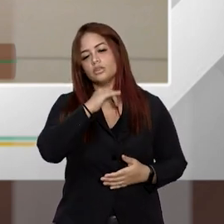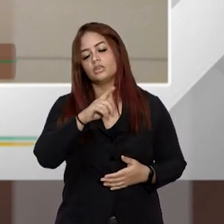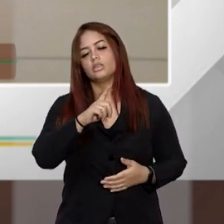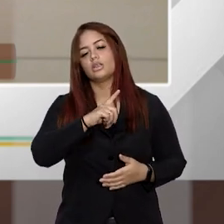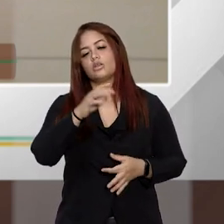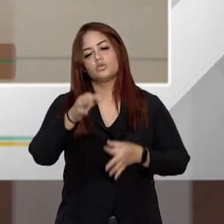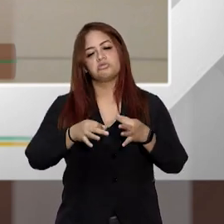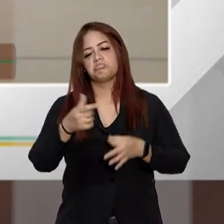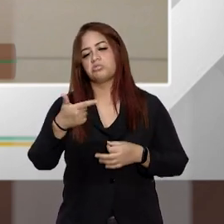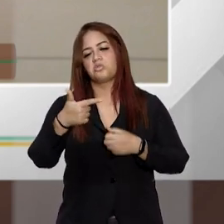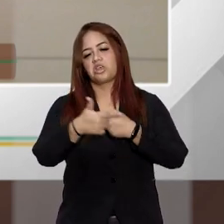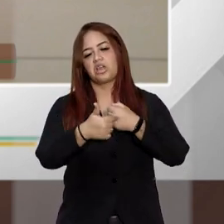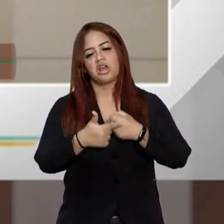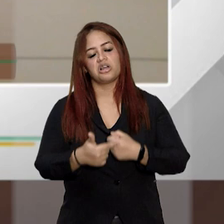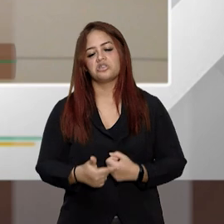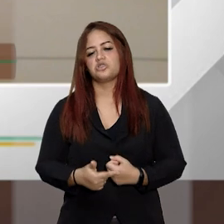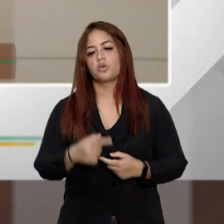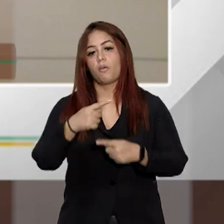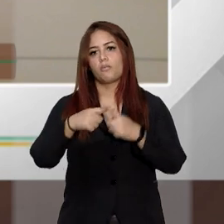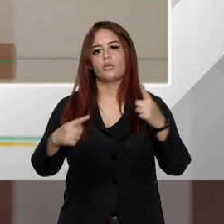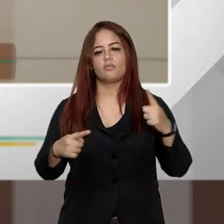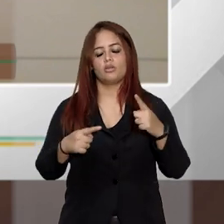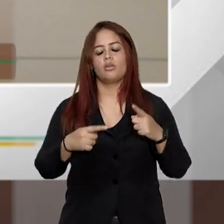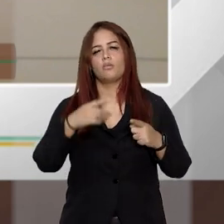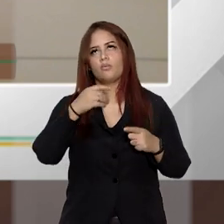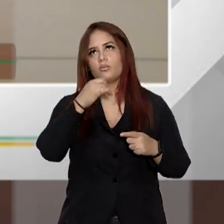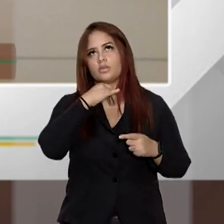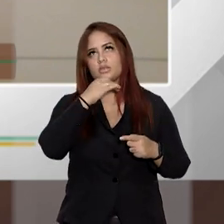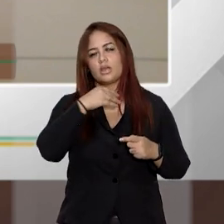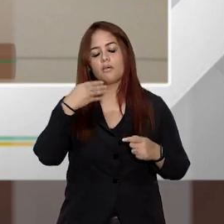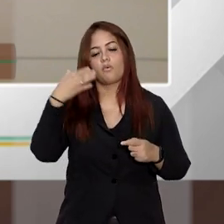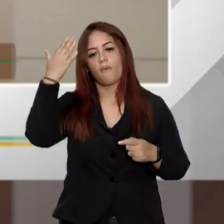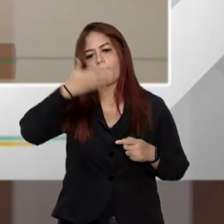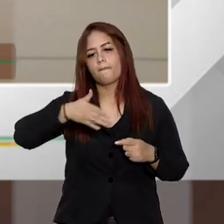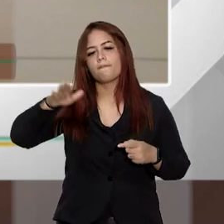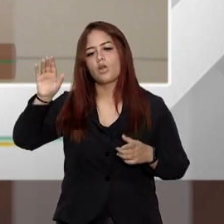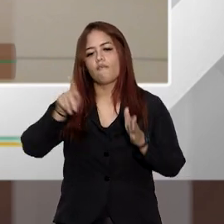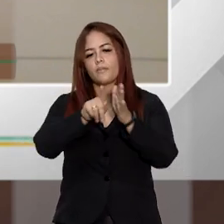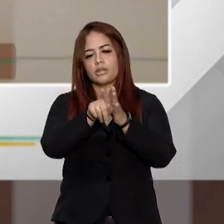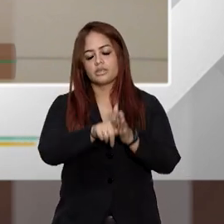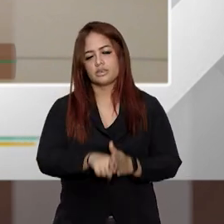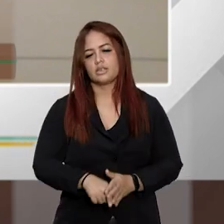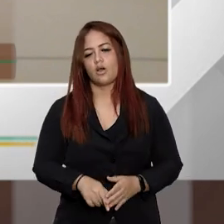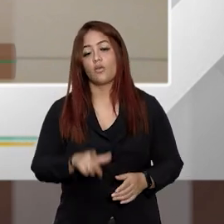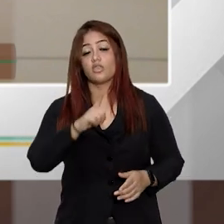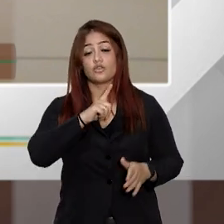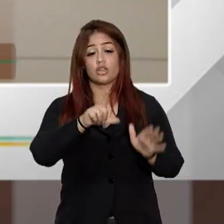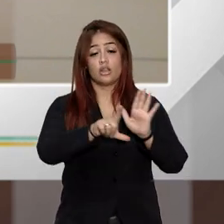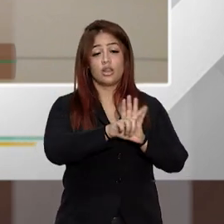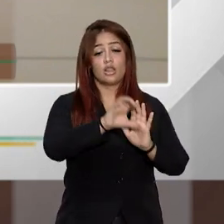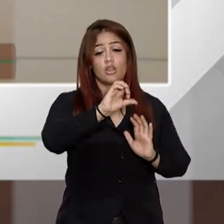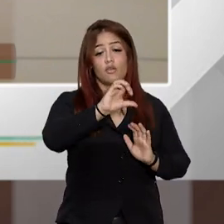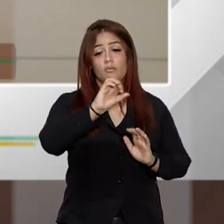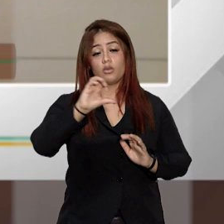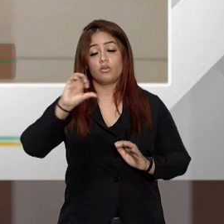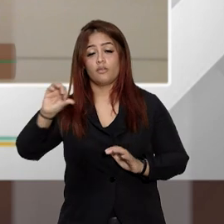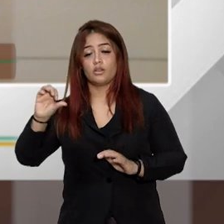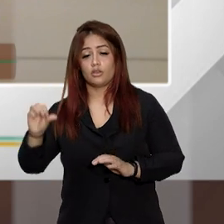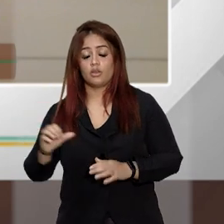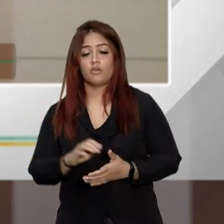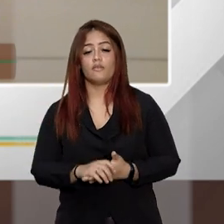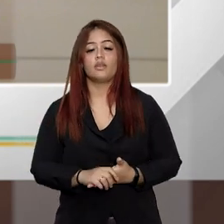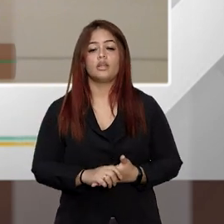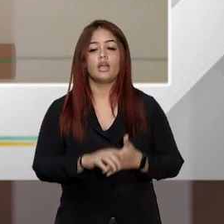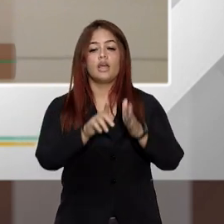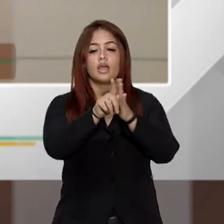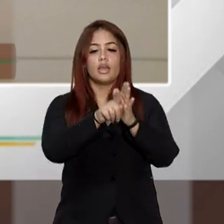juizado, não há nenhum artigo vedando prova pericial, por exemplo. Mas nós tínhamos na Lei 9.099 a previsão do